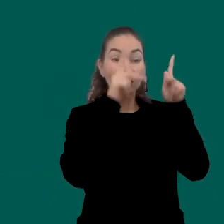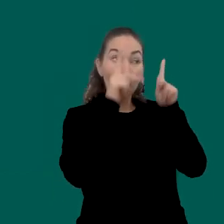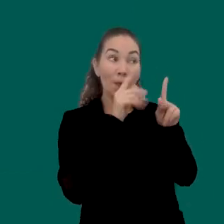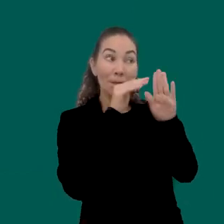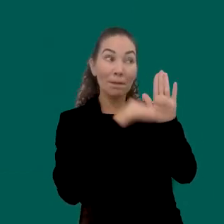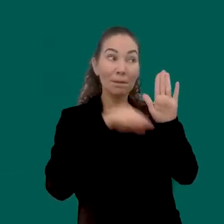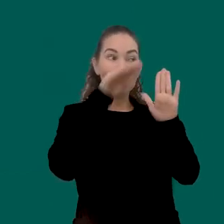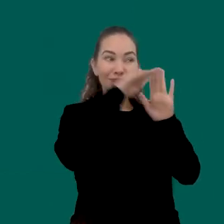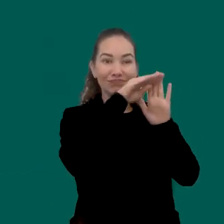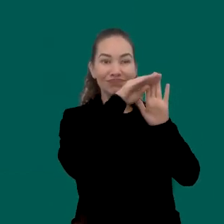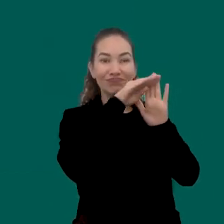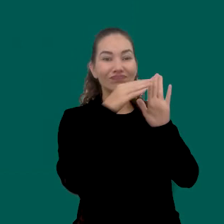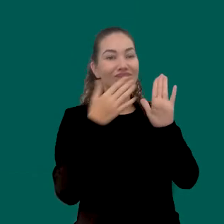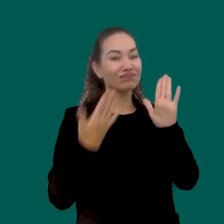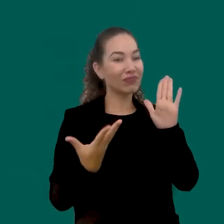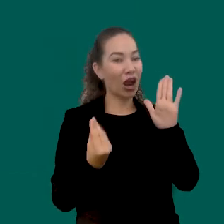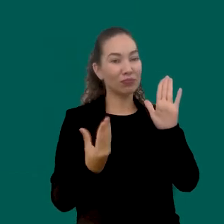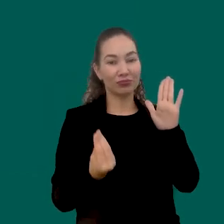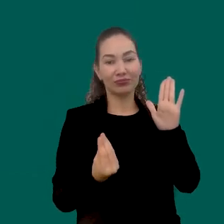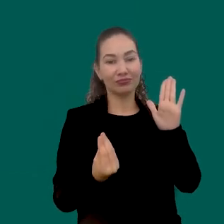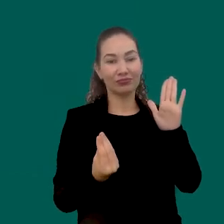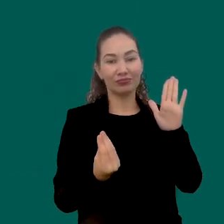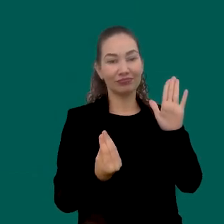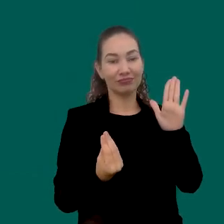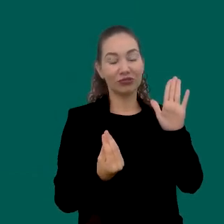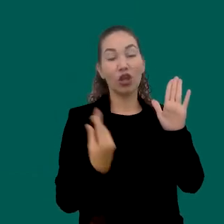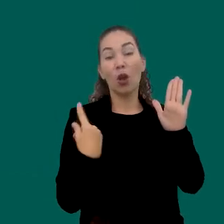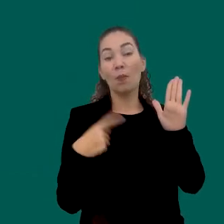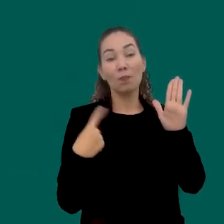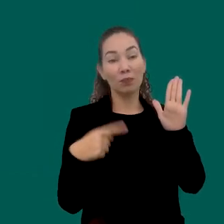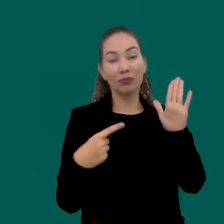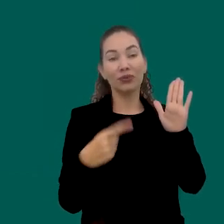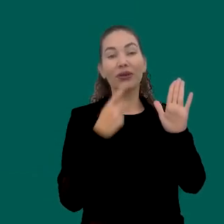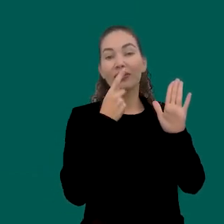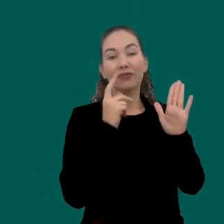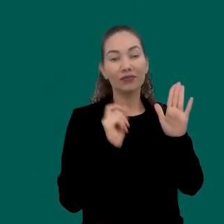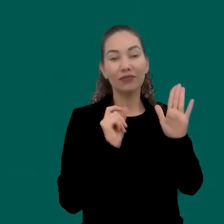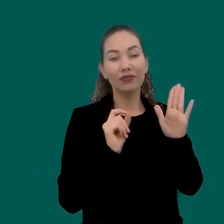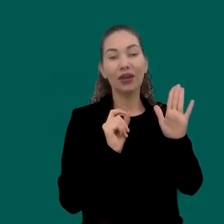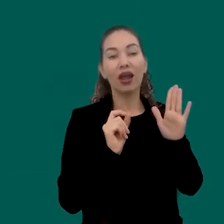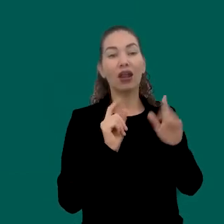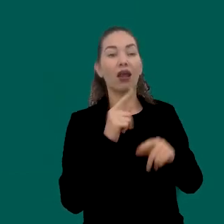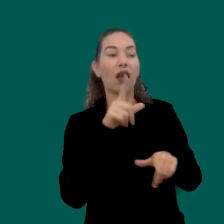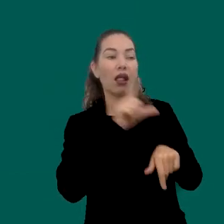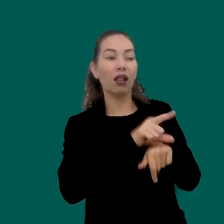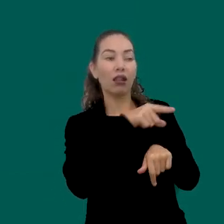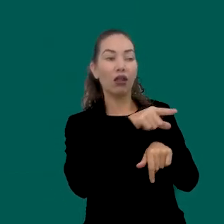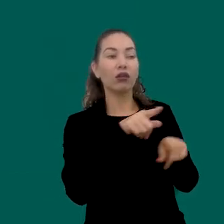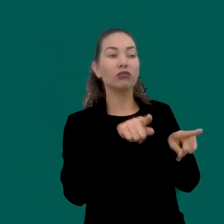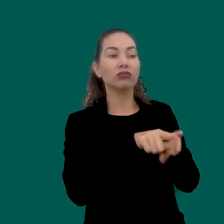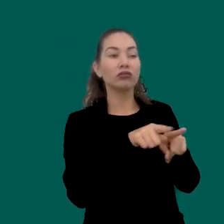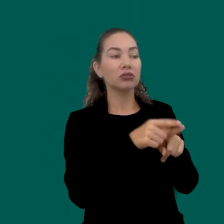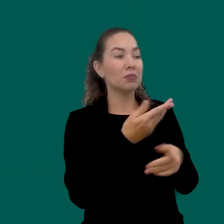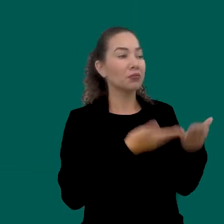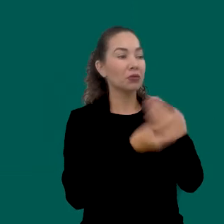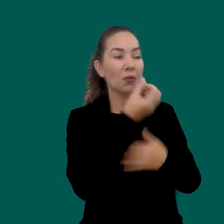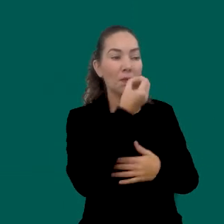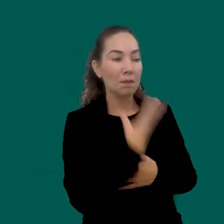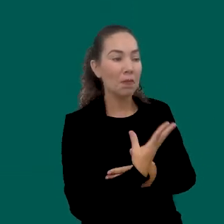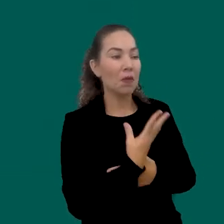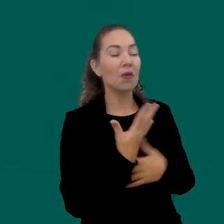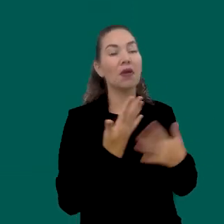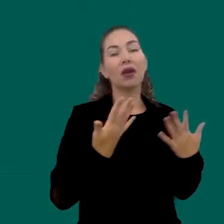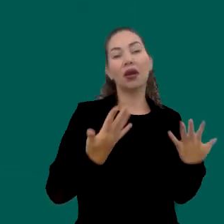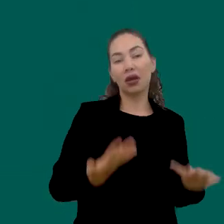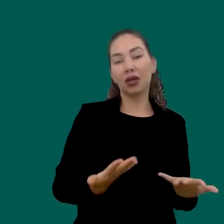de cima, é gigante. É gigante, porque eles falam, a loja de você sempre tratou bem, eles